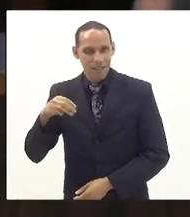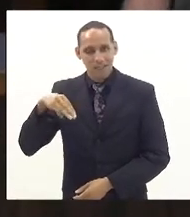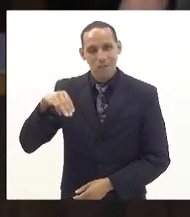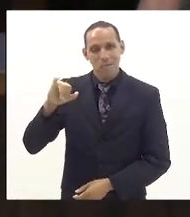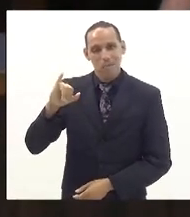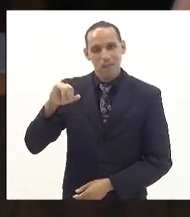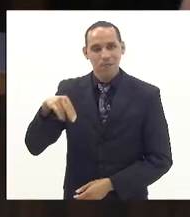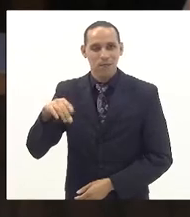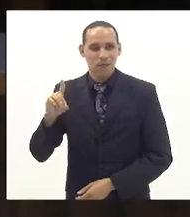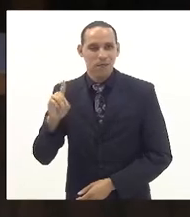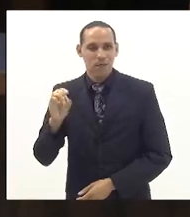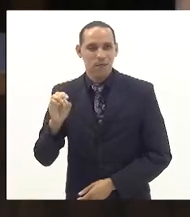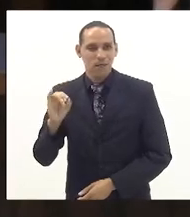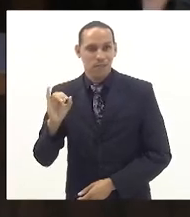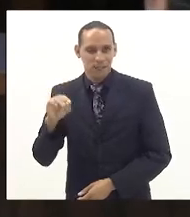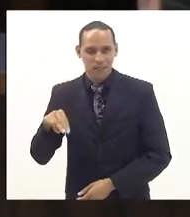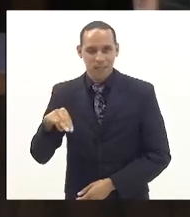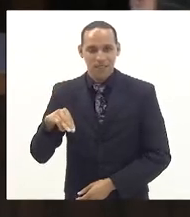Minduim.